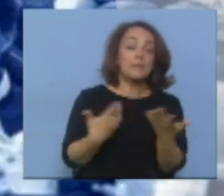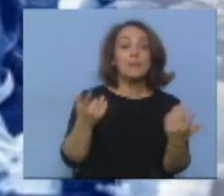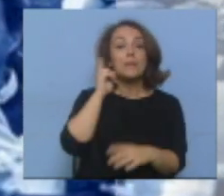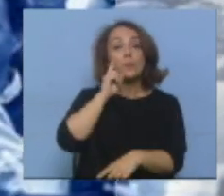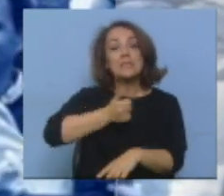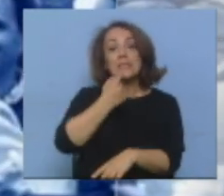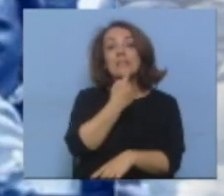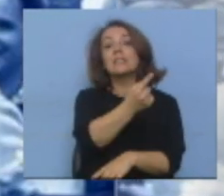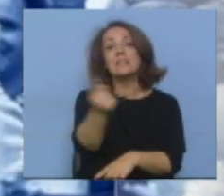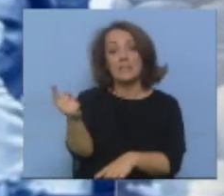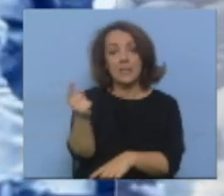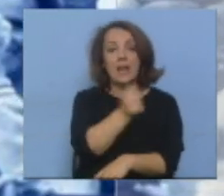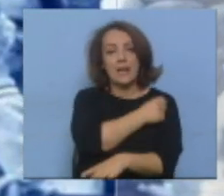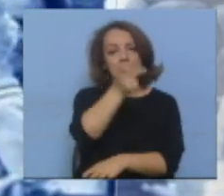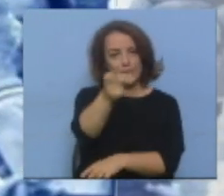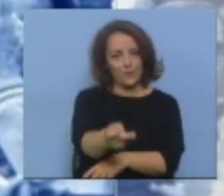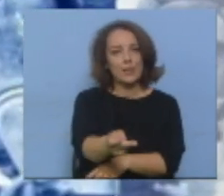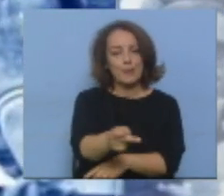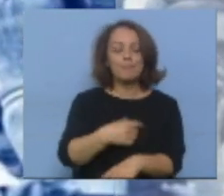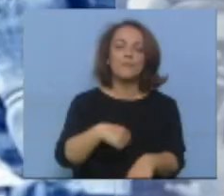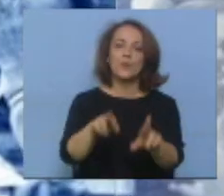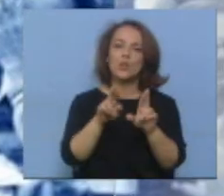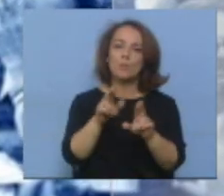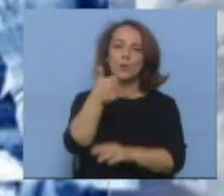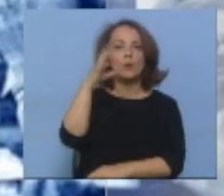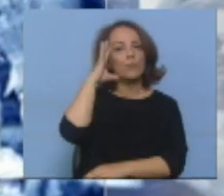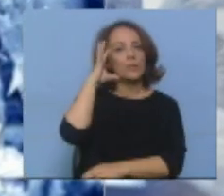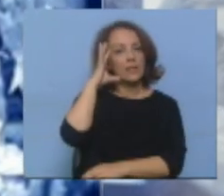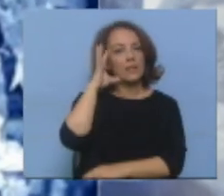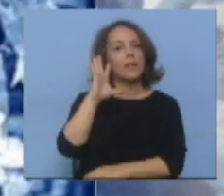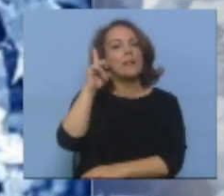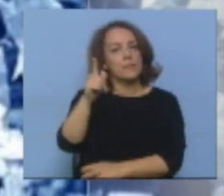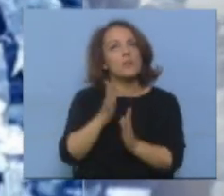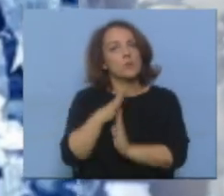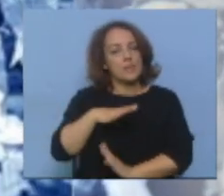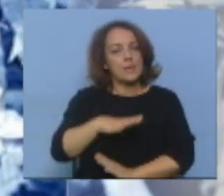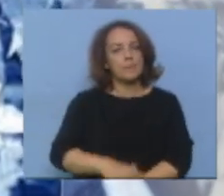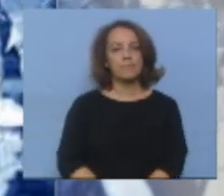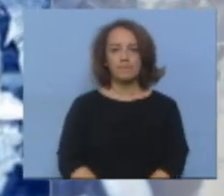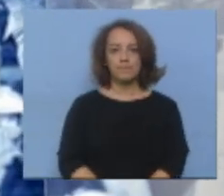mesmo essa: fique em casa. Desejo-lhe uma boa tarde. Até amanhã, se Deus quiser.